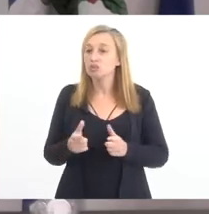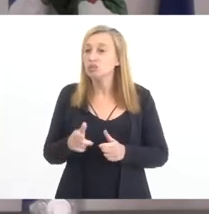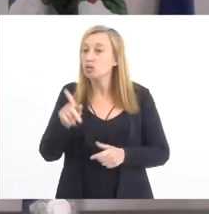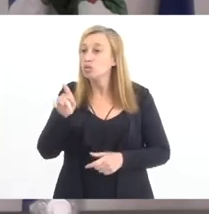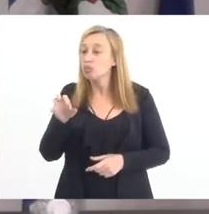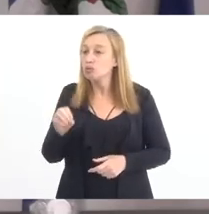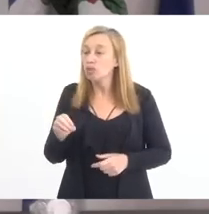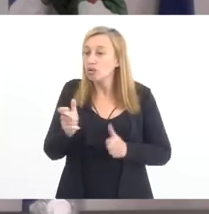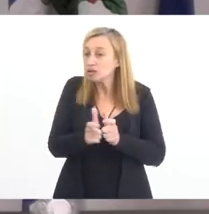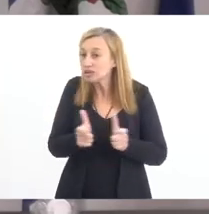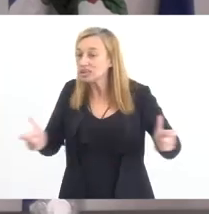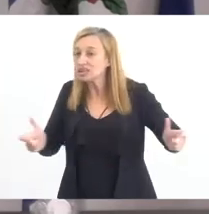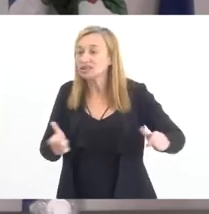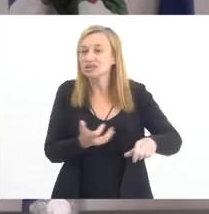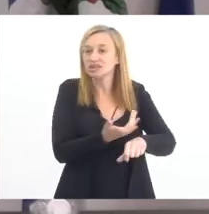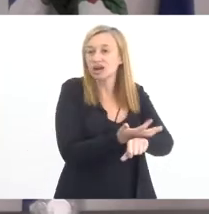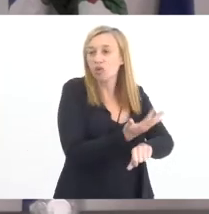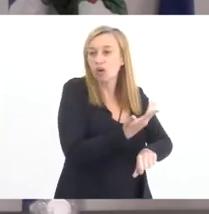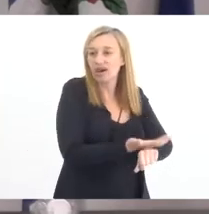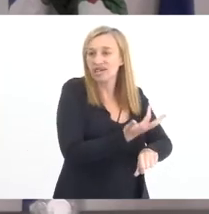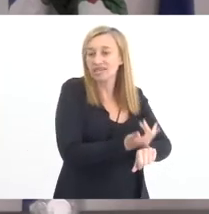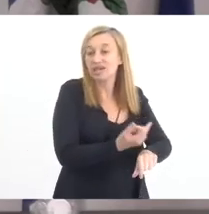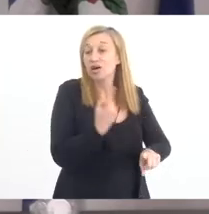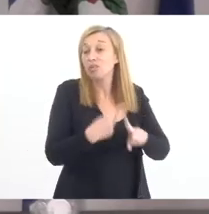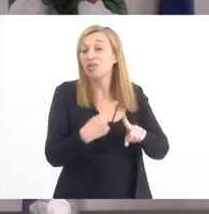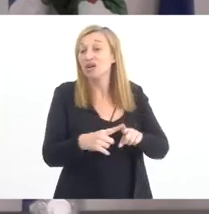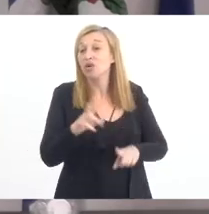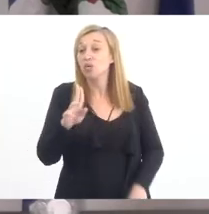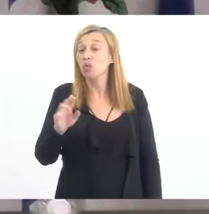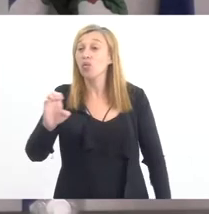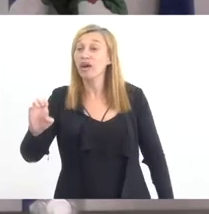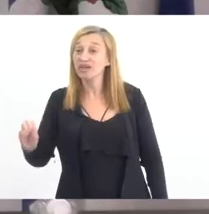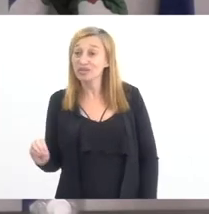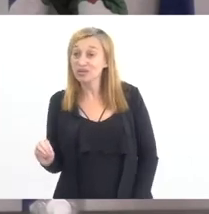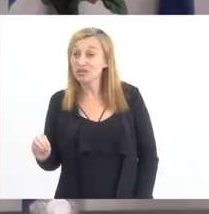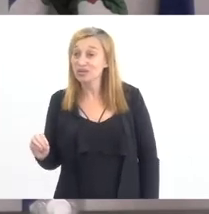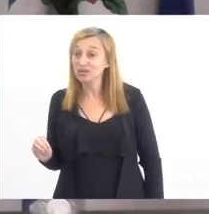UERJ. Porque o ESO vai ter...